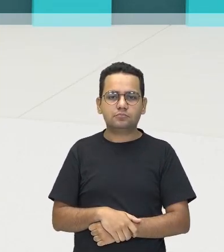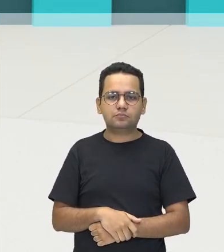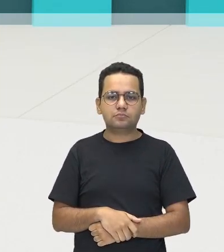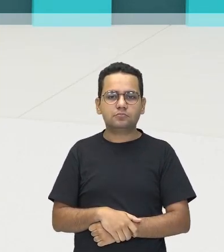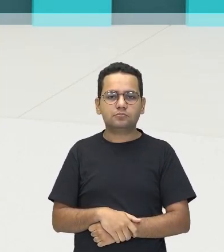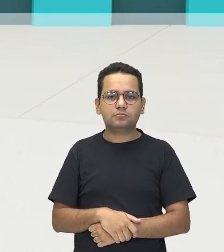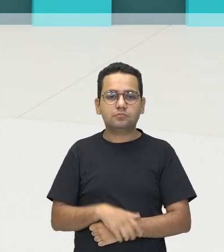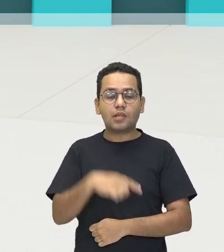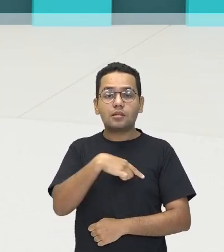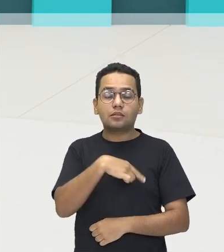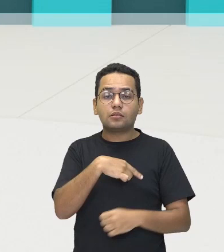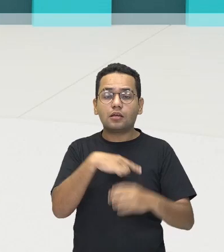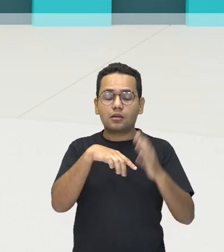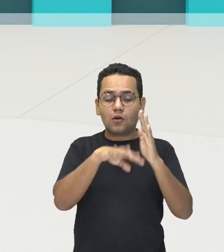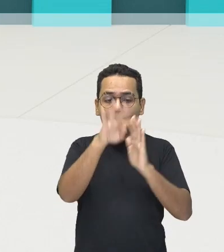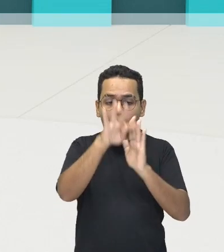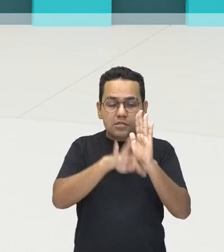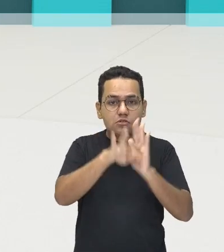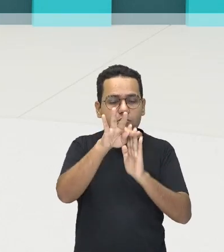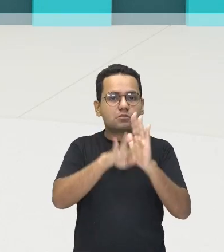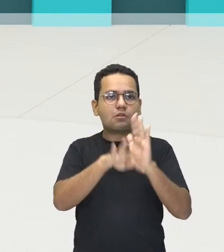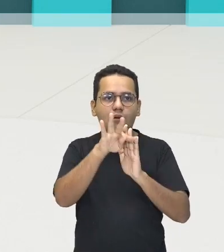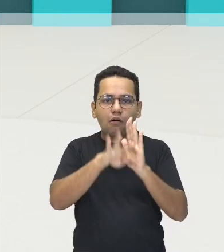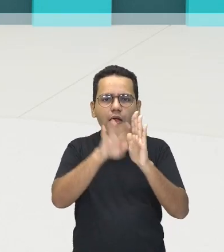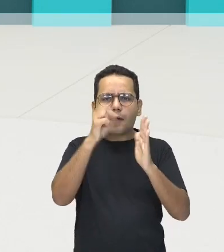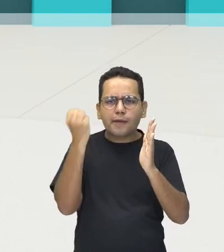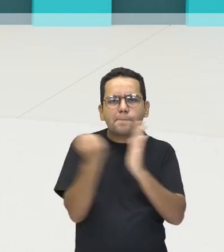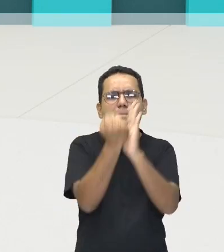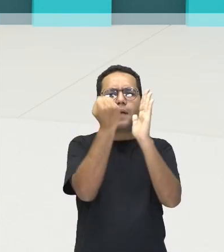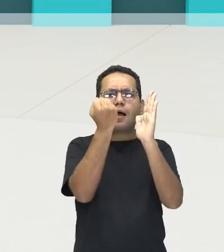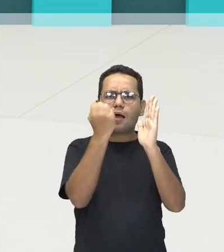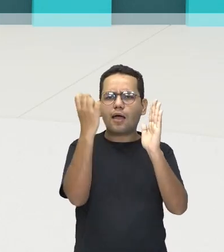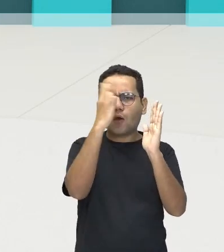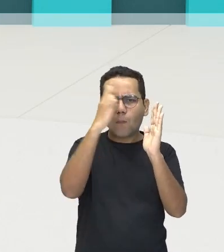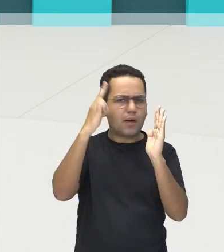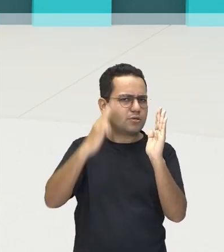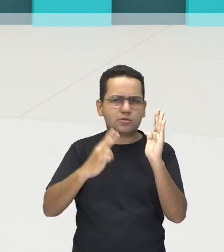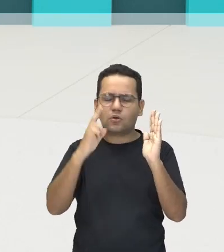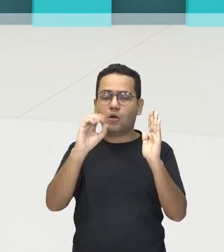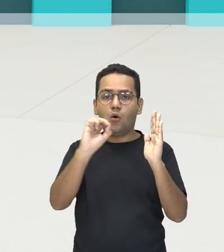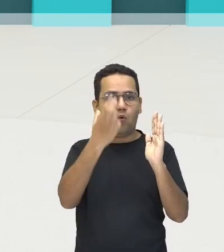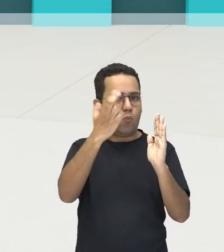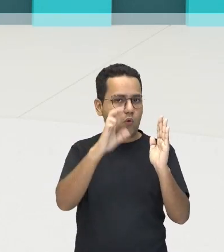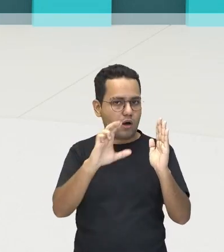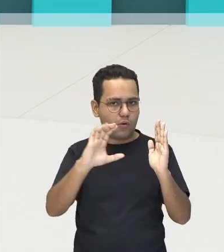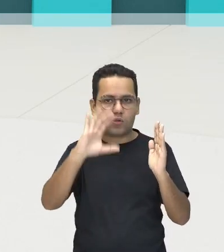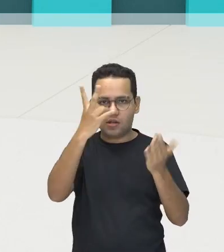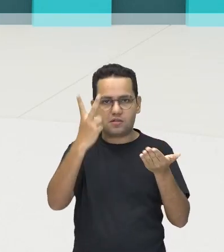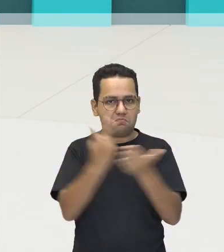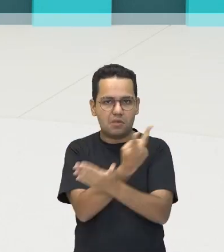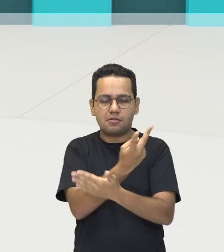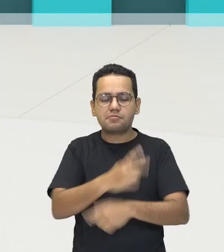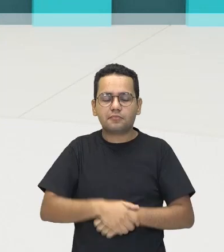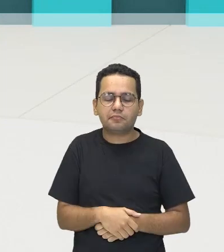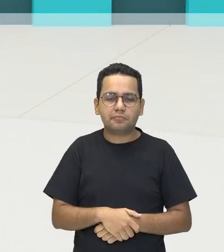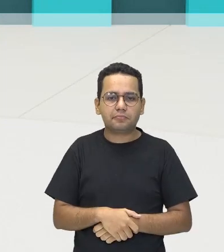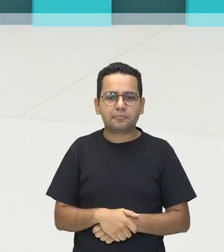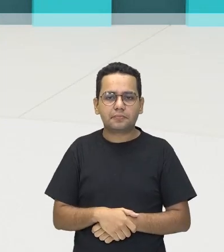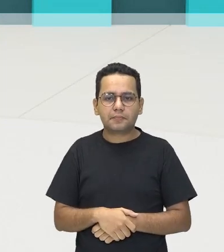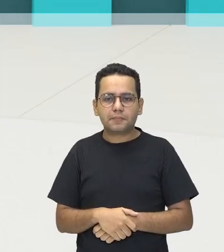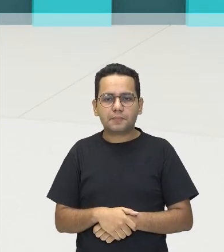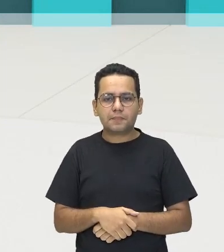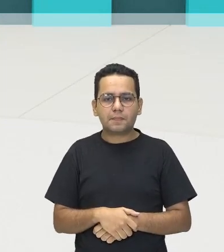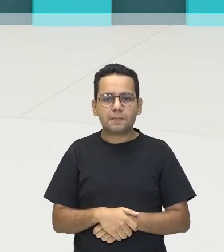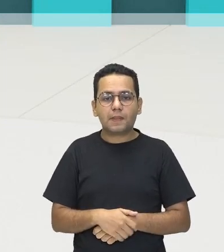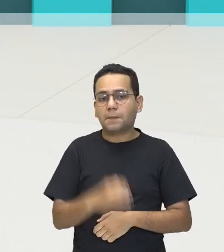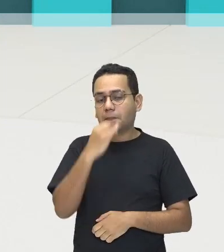de uma história grandiosa de algum indivíduo ou de alguma situação, mas geralmente é de algum indivíduo. Como assim, professora? Só é